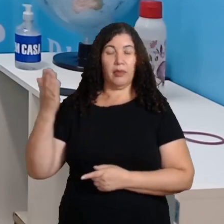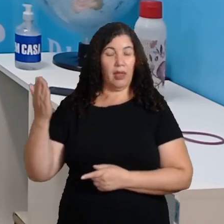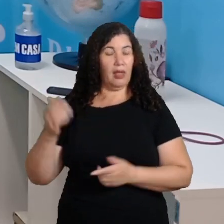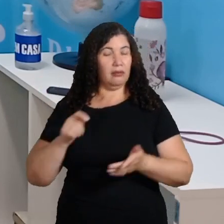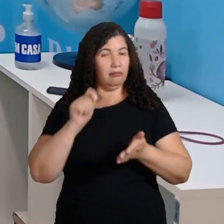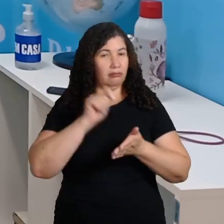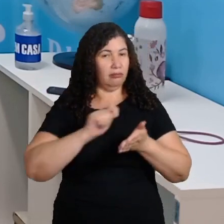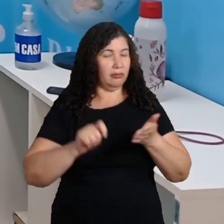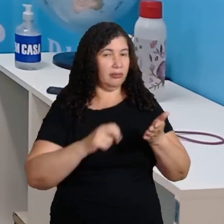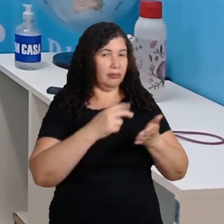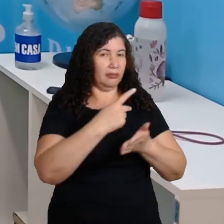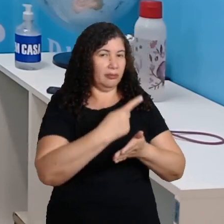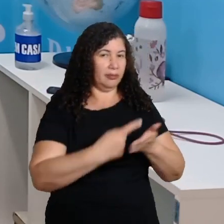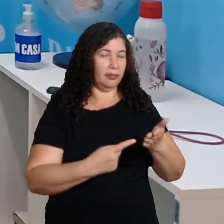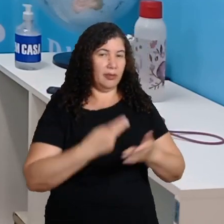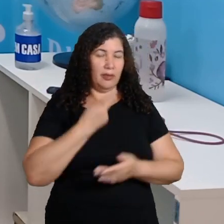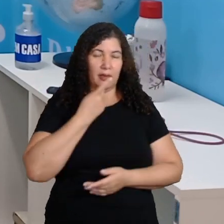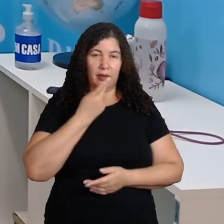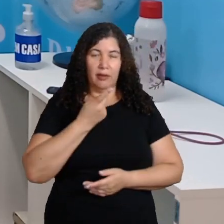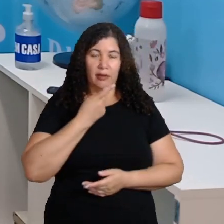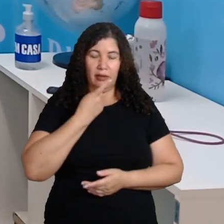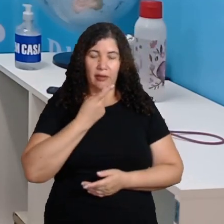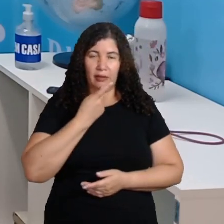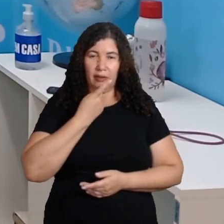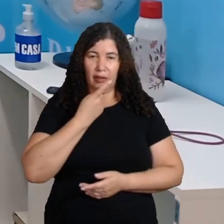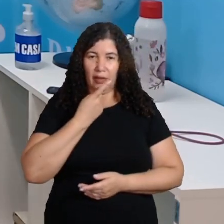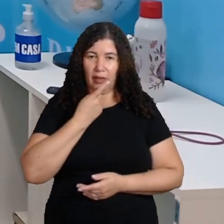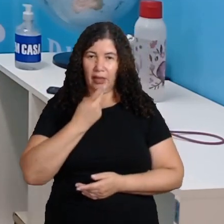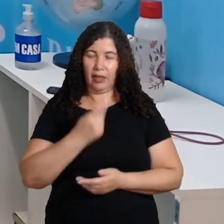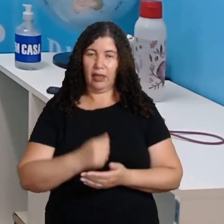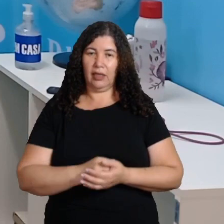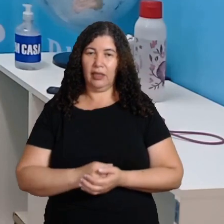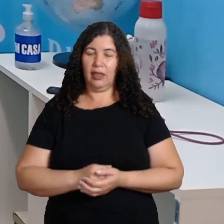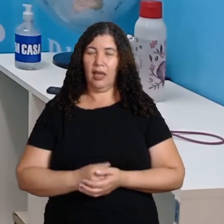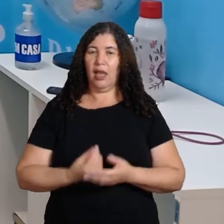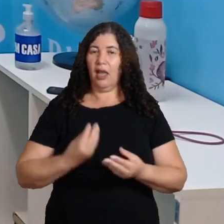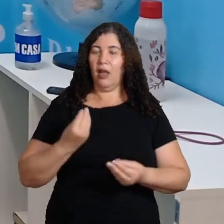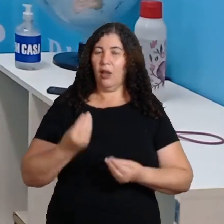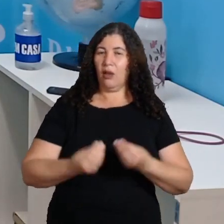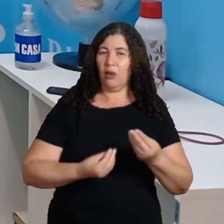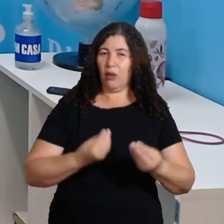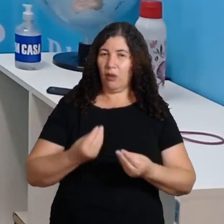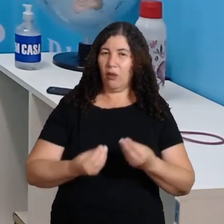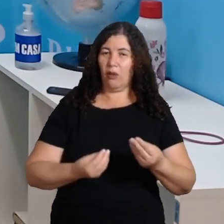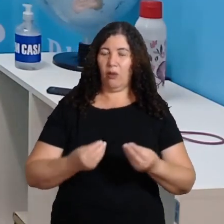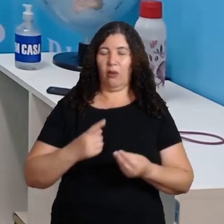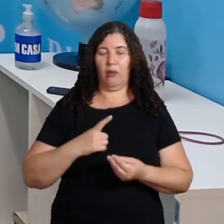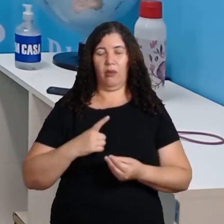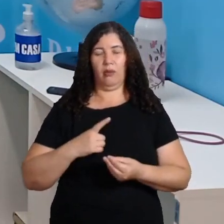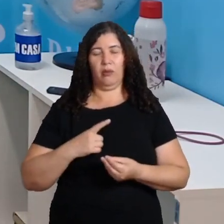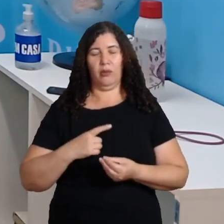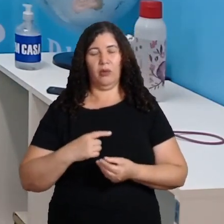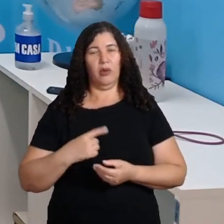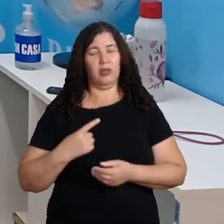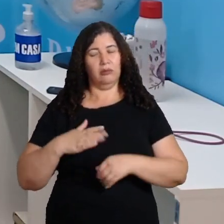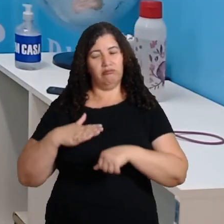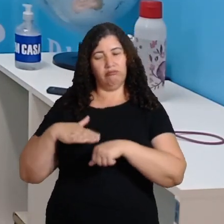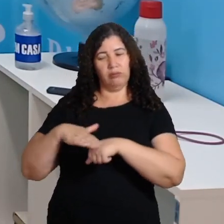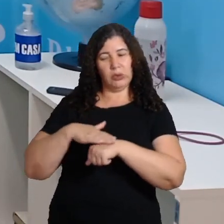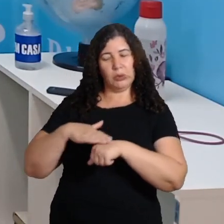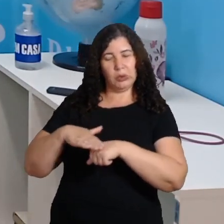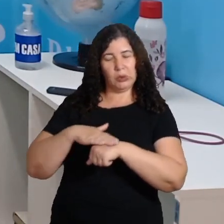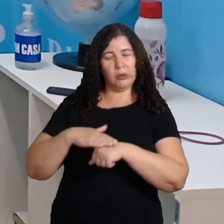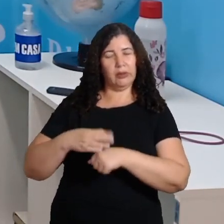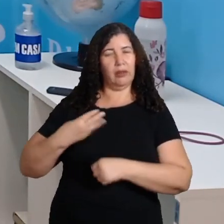poema, vai falar brevemente sobre a forma na qual nós conversamos no